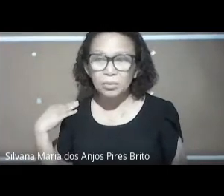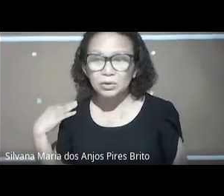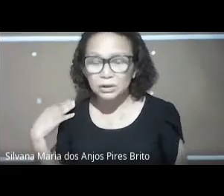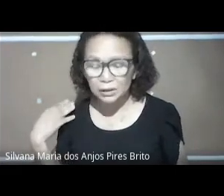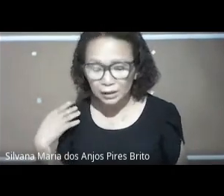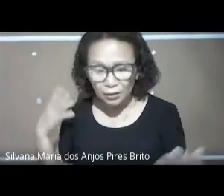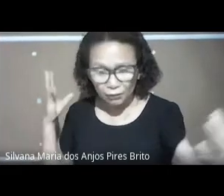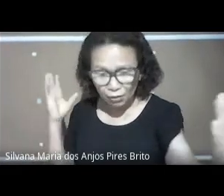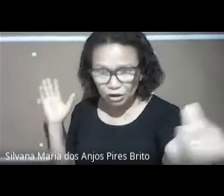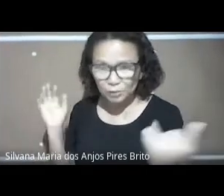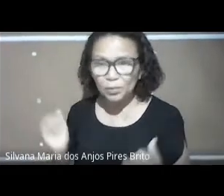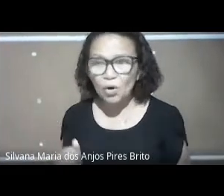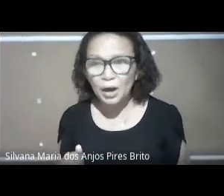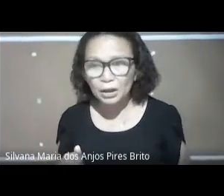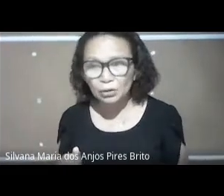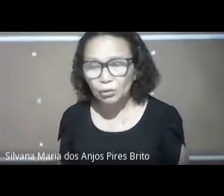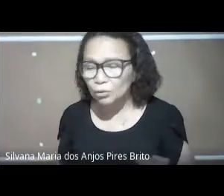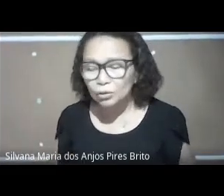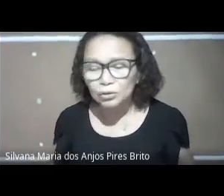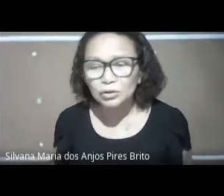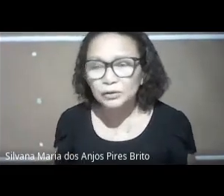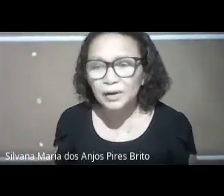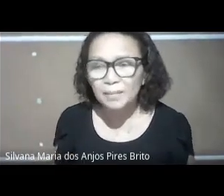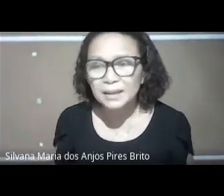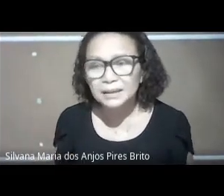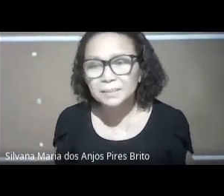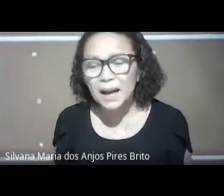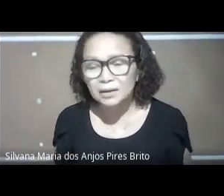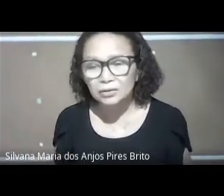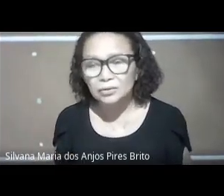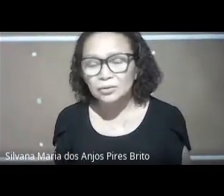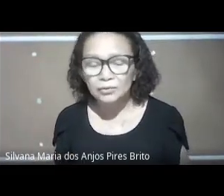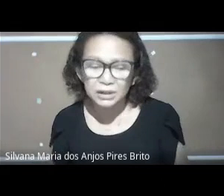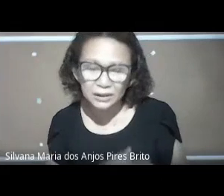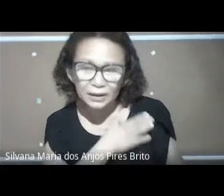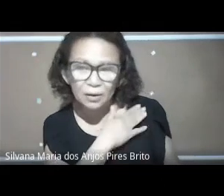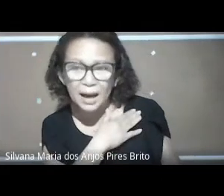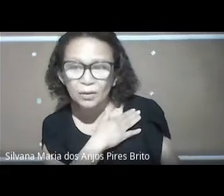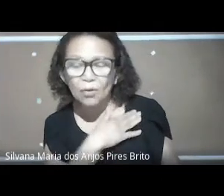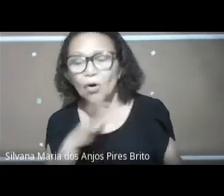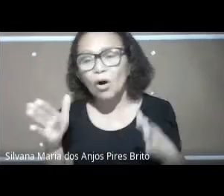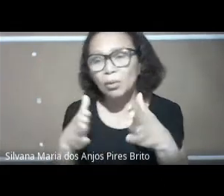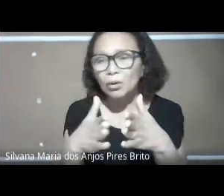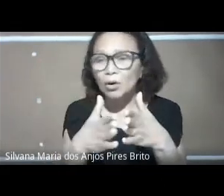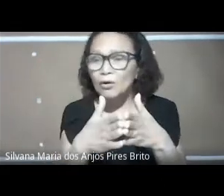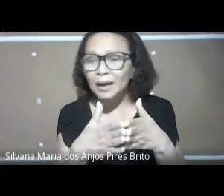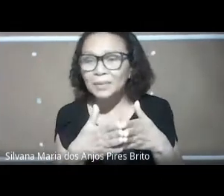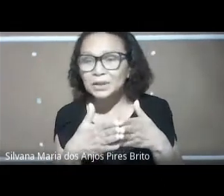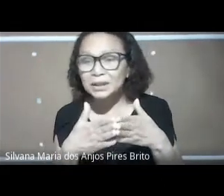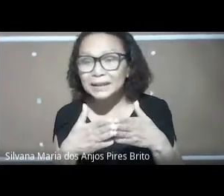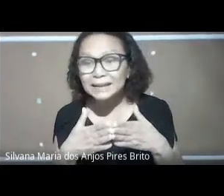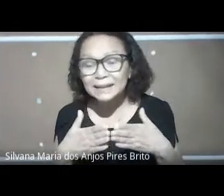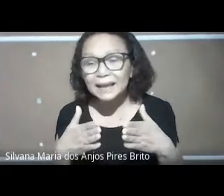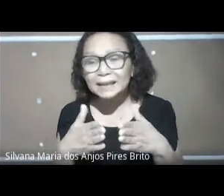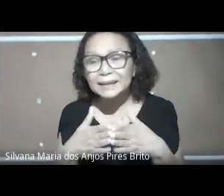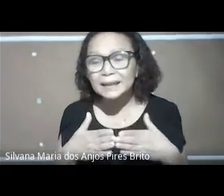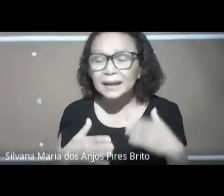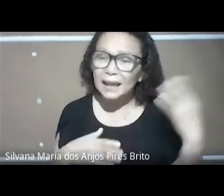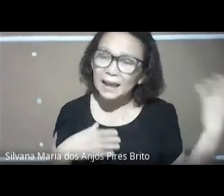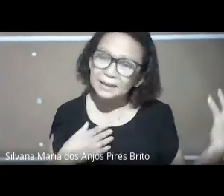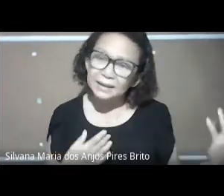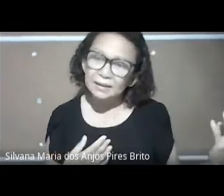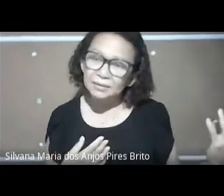no ombro, se for tipo um corredor, não tiver mais espaço. Você vai tocar no ombro, vai pedir